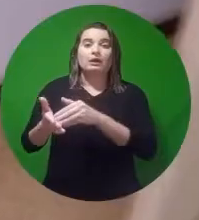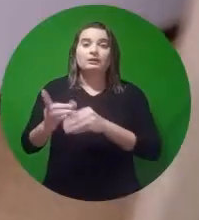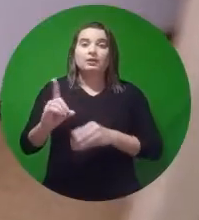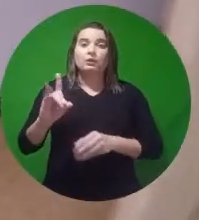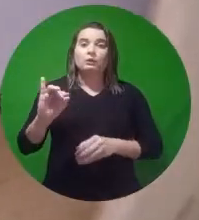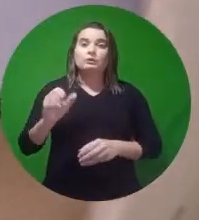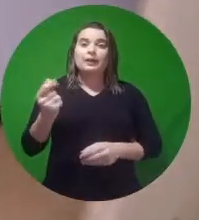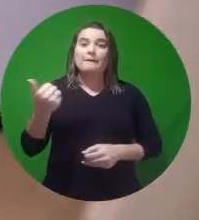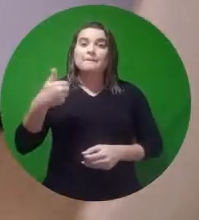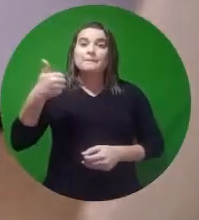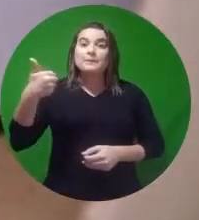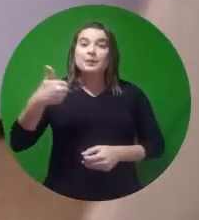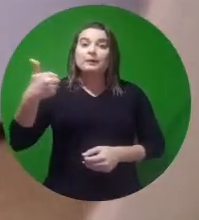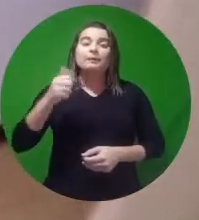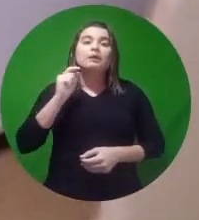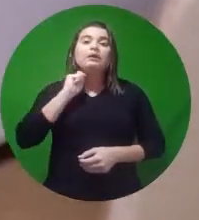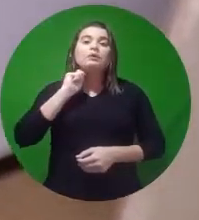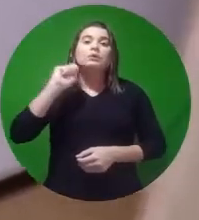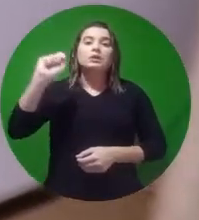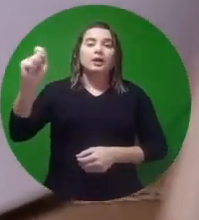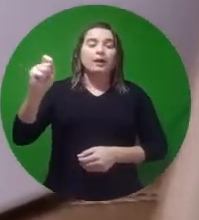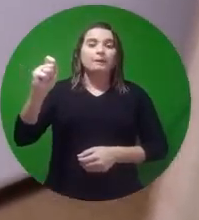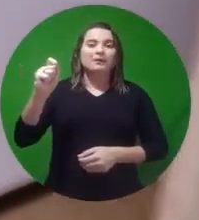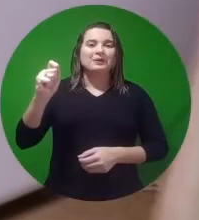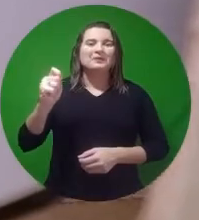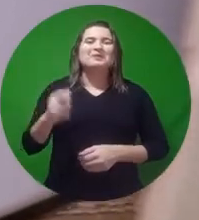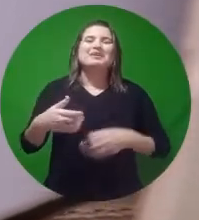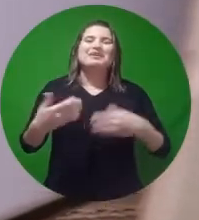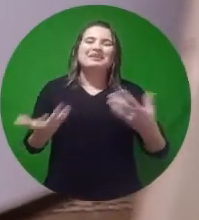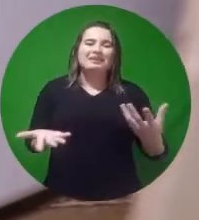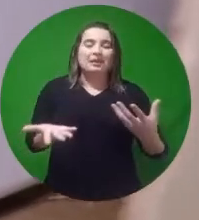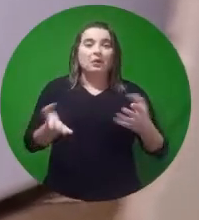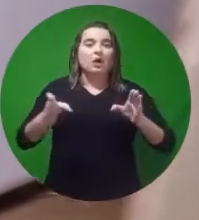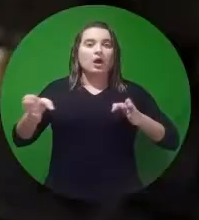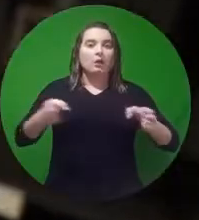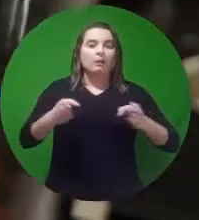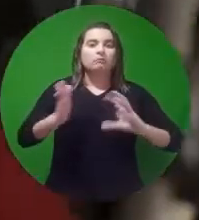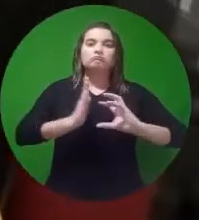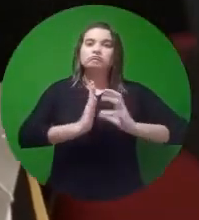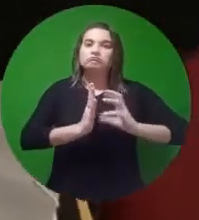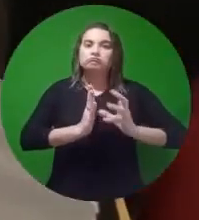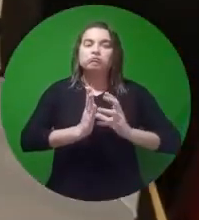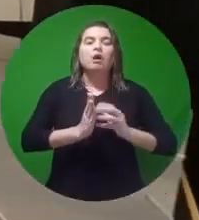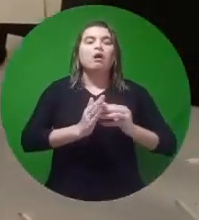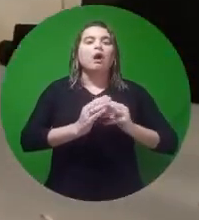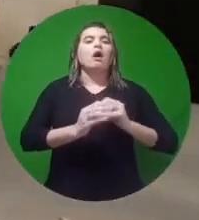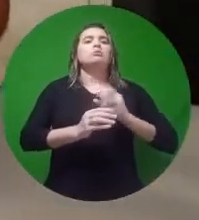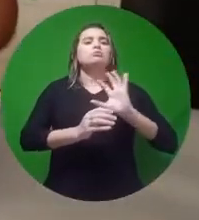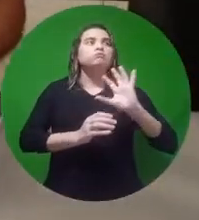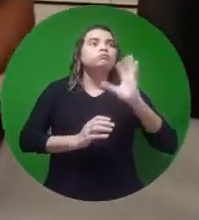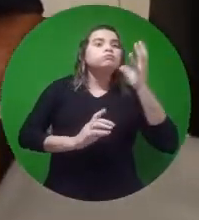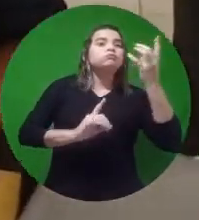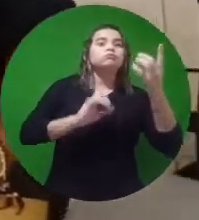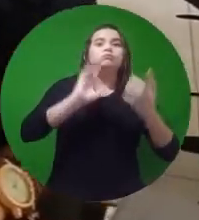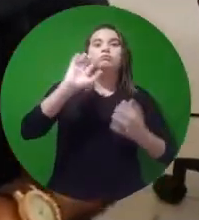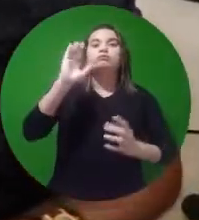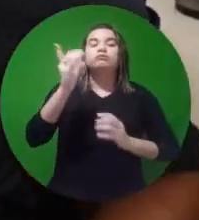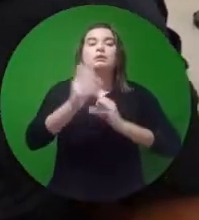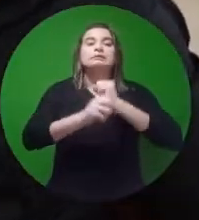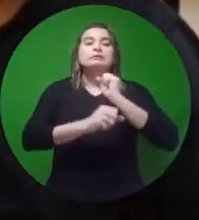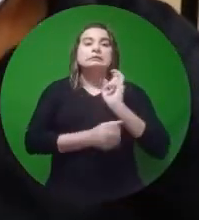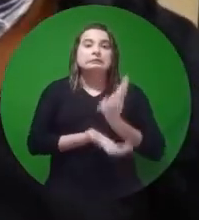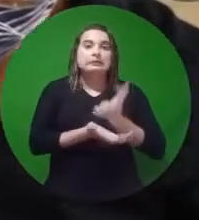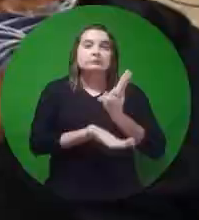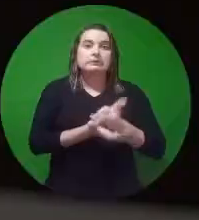1º de abril de 2022. A janela partidária ocorre todo ano em que há eleições, mas nem todos os políticos podem mudar de legenda sem